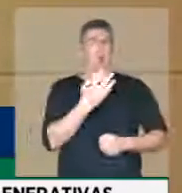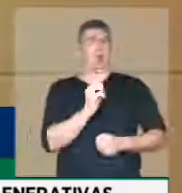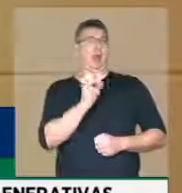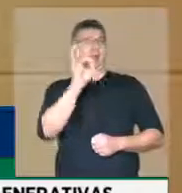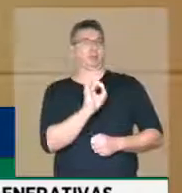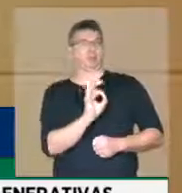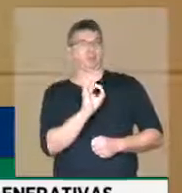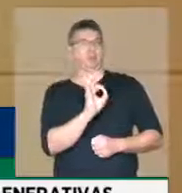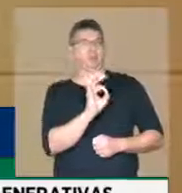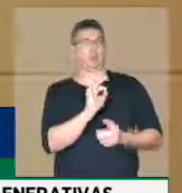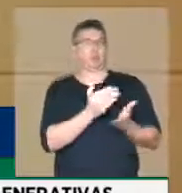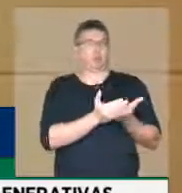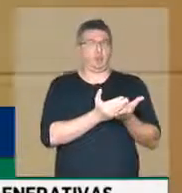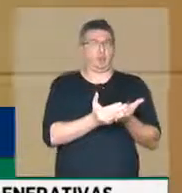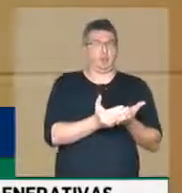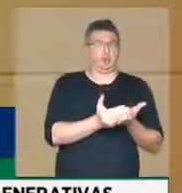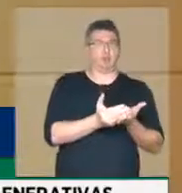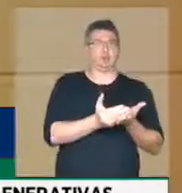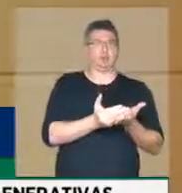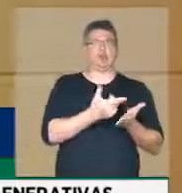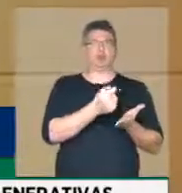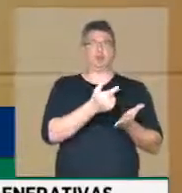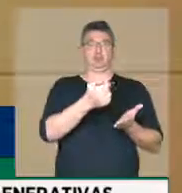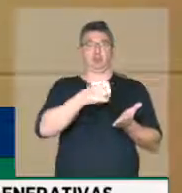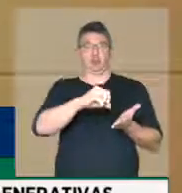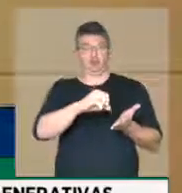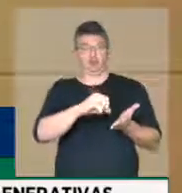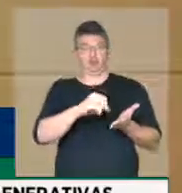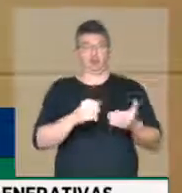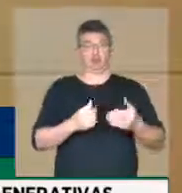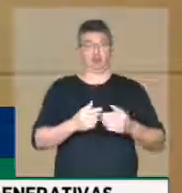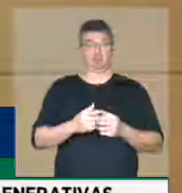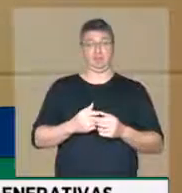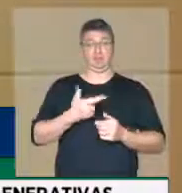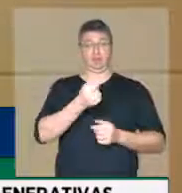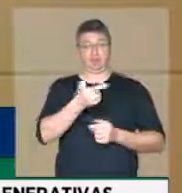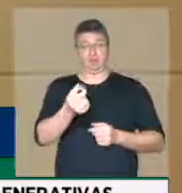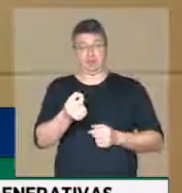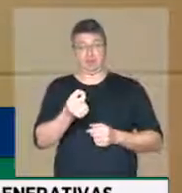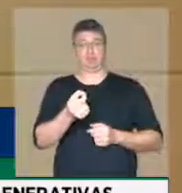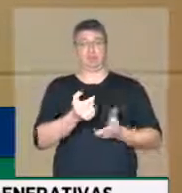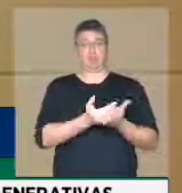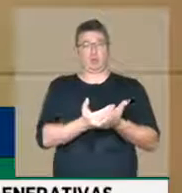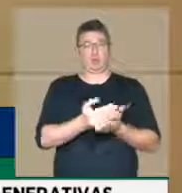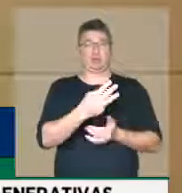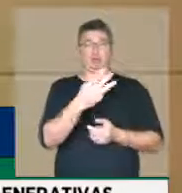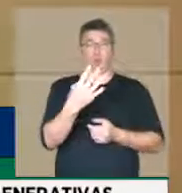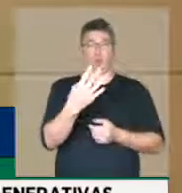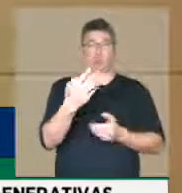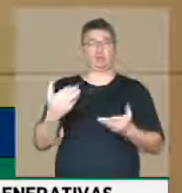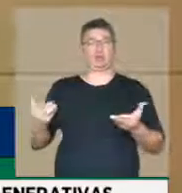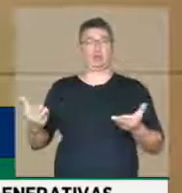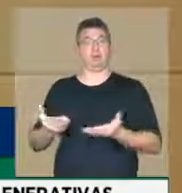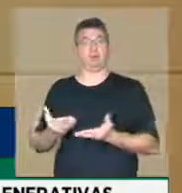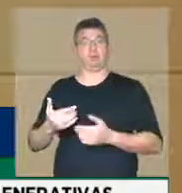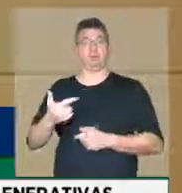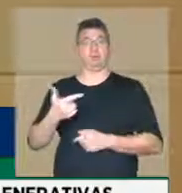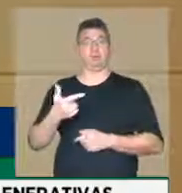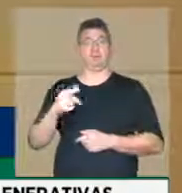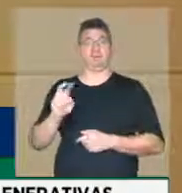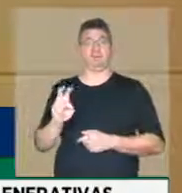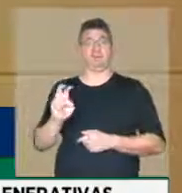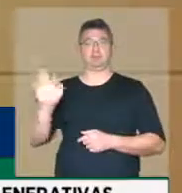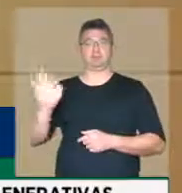40% no começo do governo, no começo desse ano eram 34%, e agora são